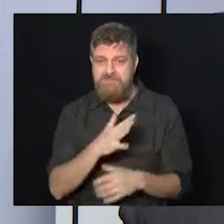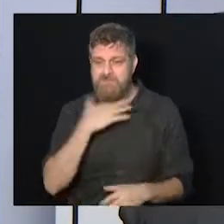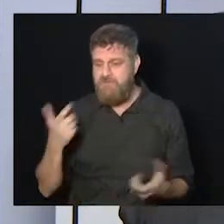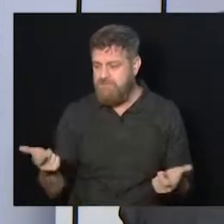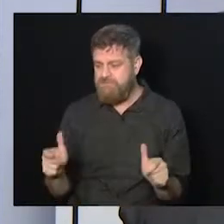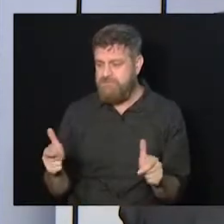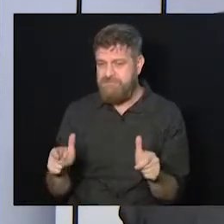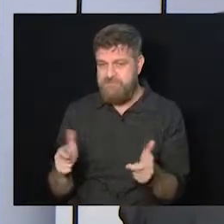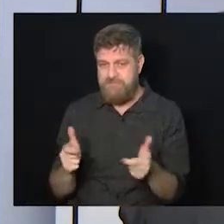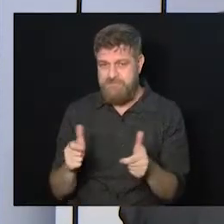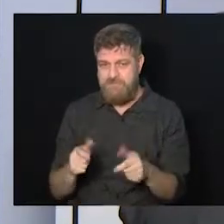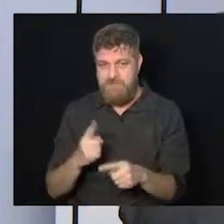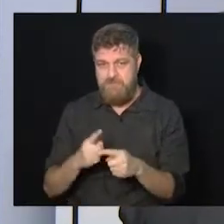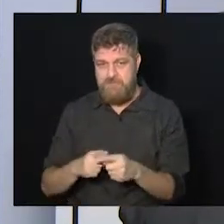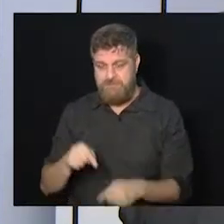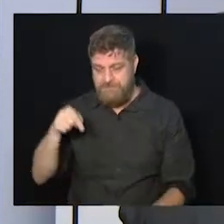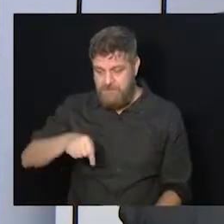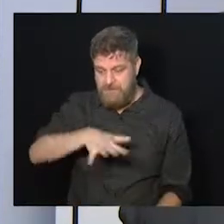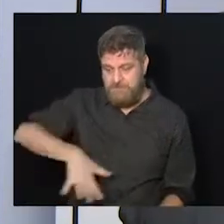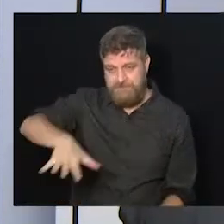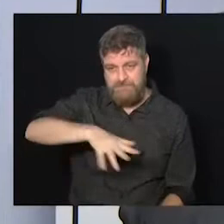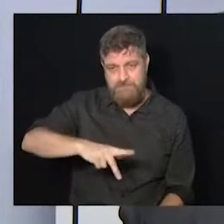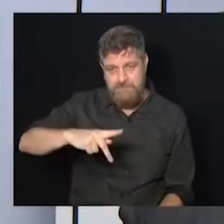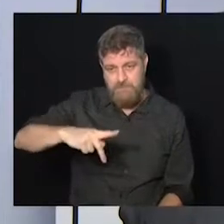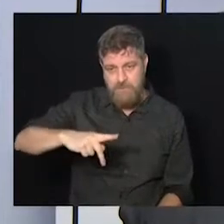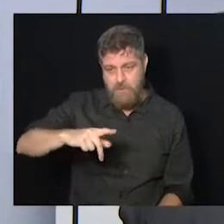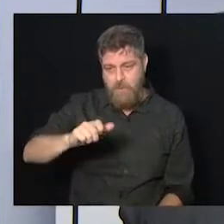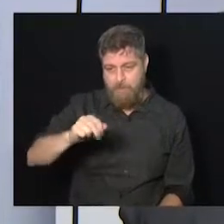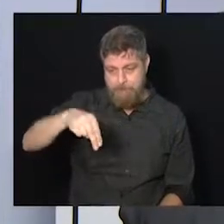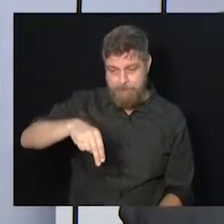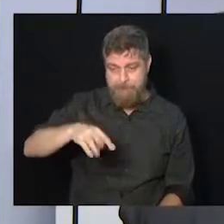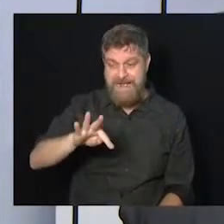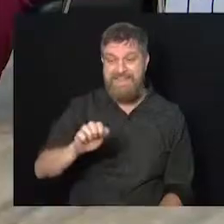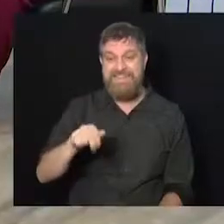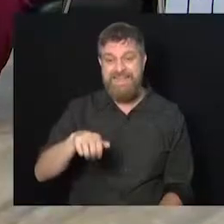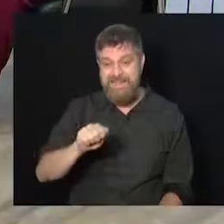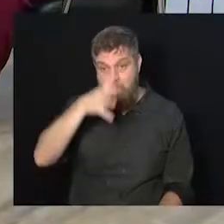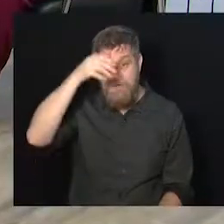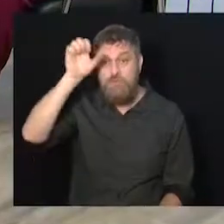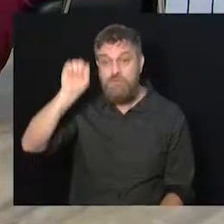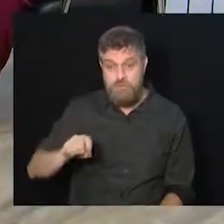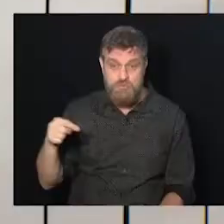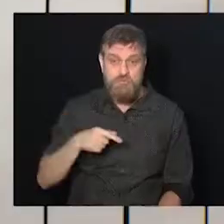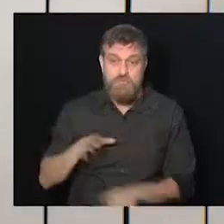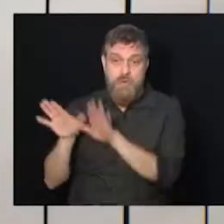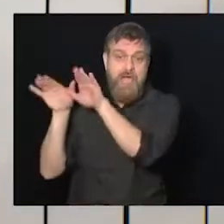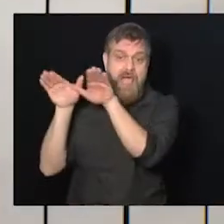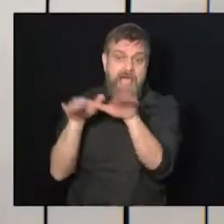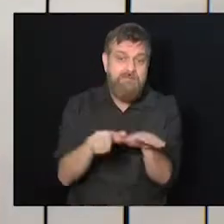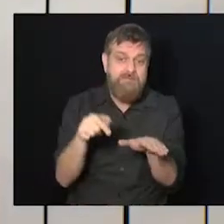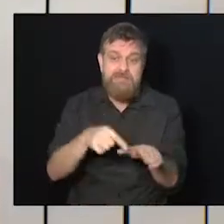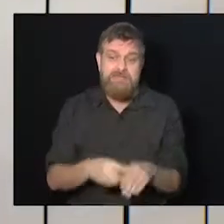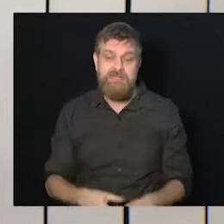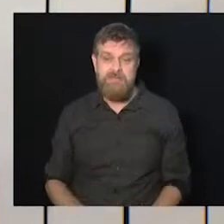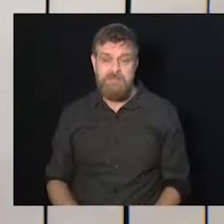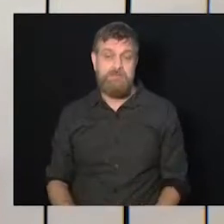Porque elas voam e vêm se reproduzir aqui, no Pantanal. Tá certo, então daqui a pouquinho a gente continua esse bate-papo,